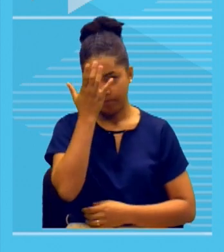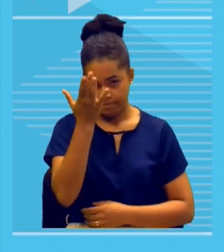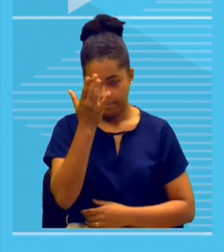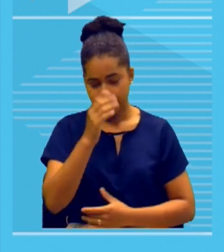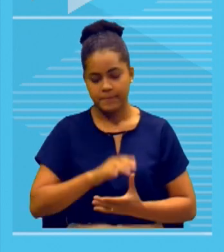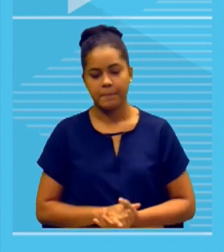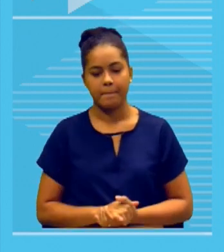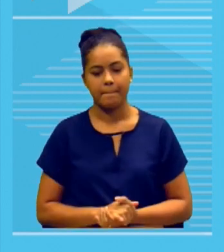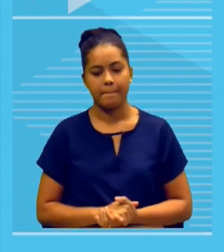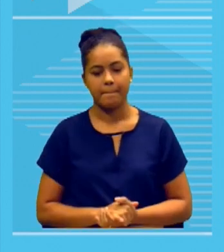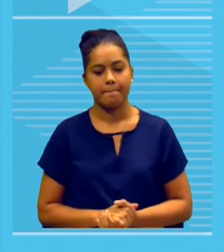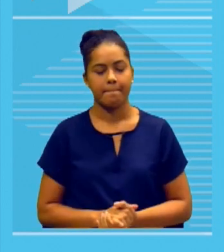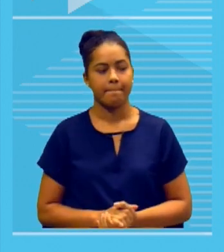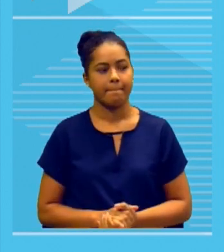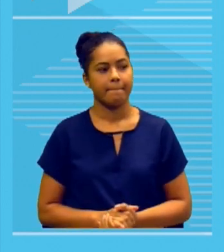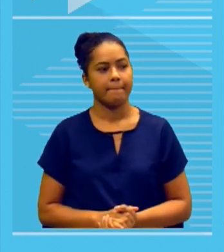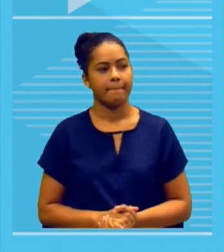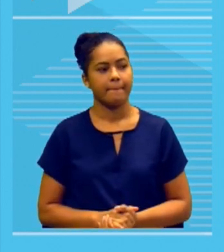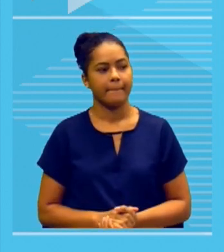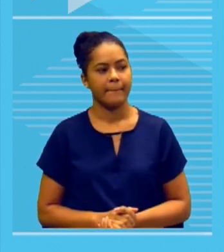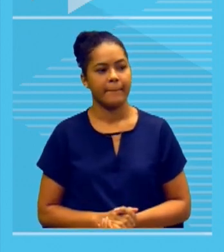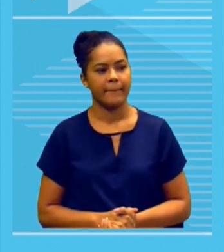fácil demais